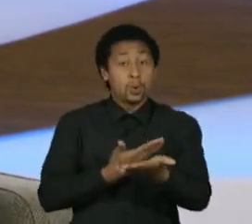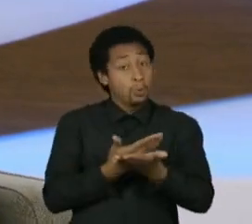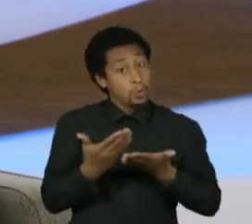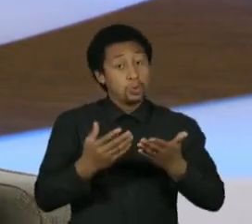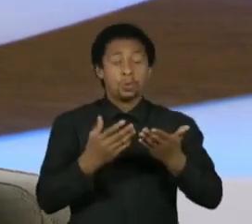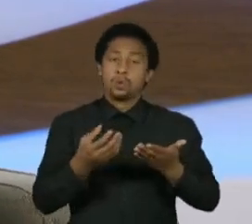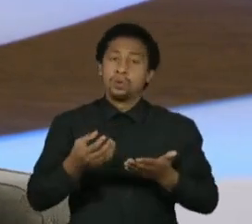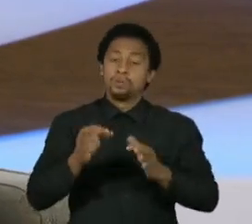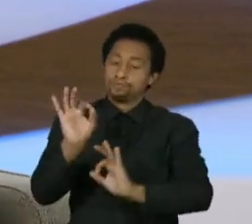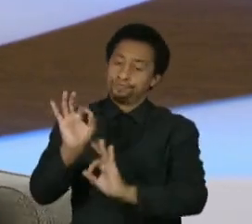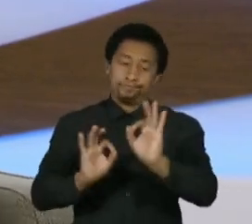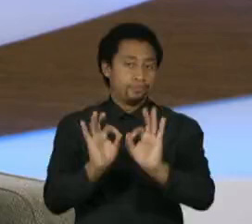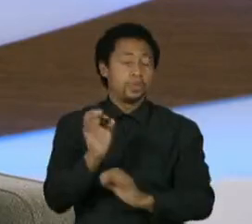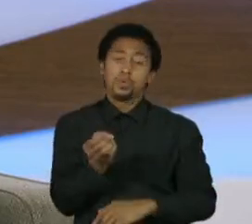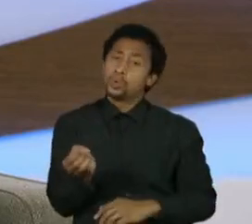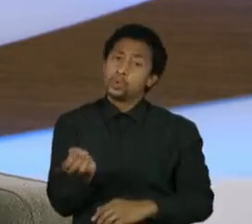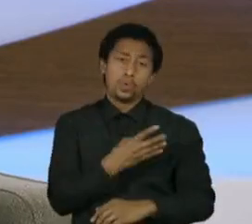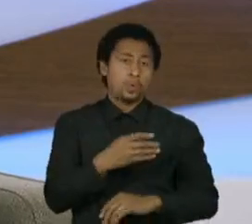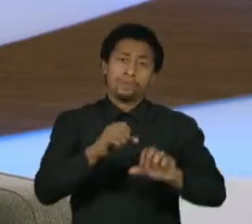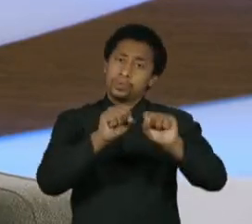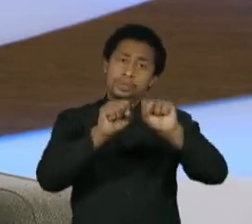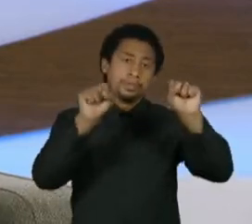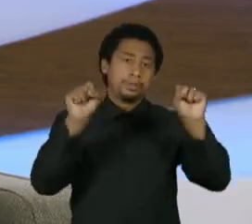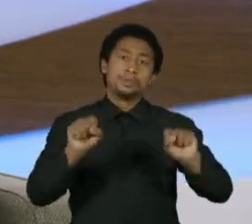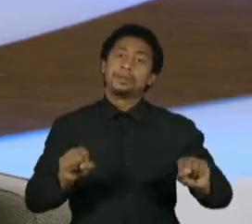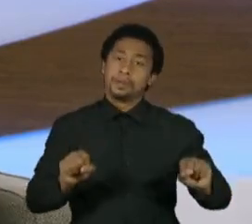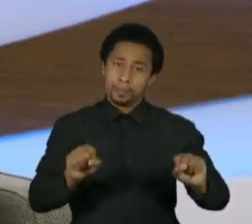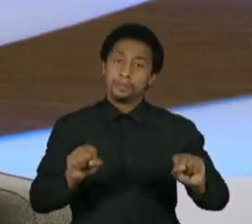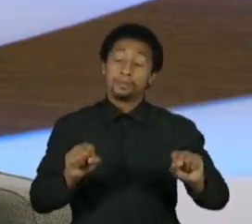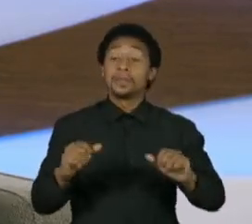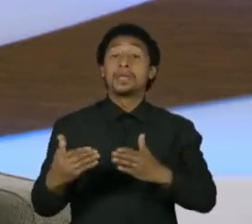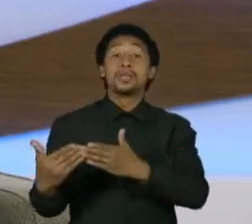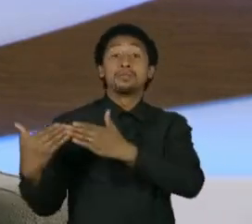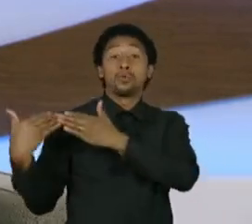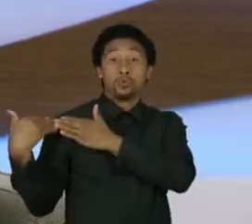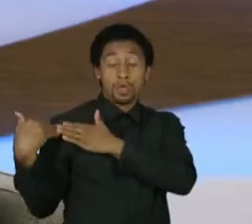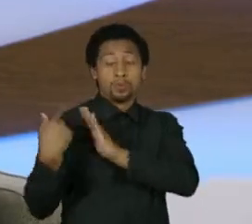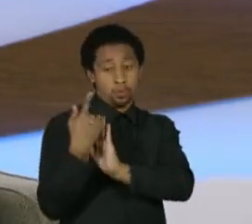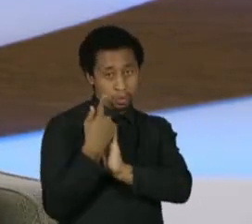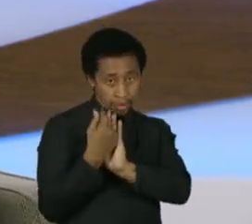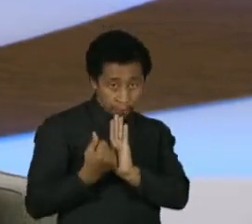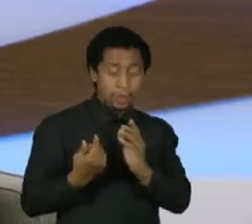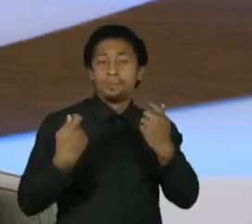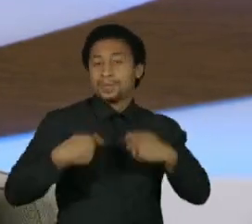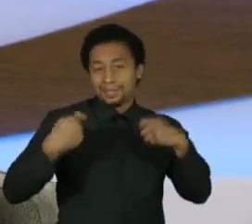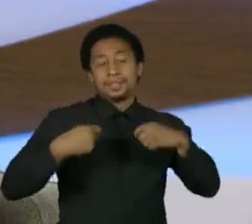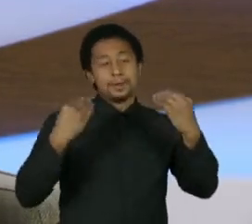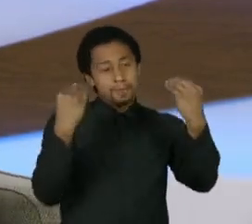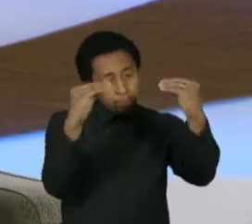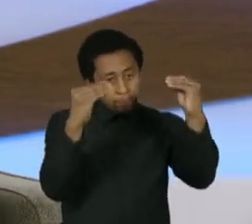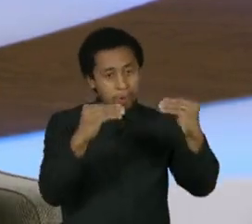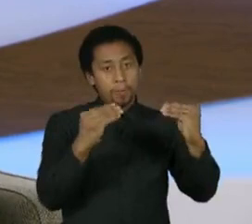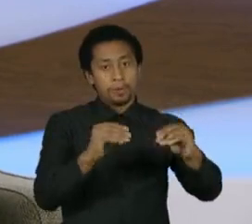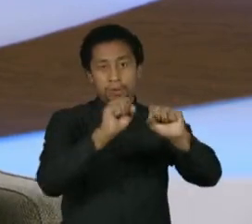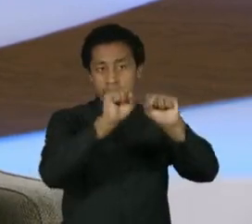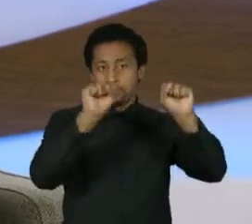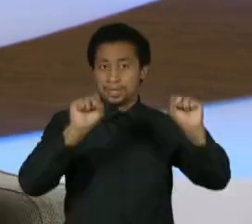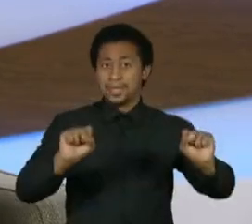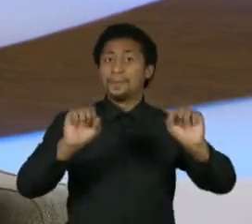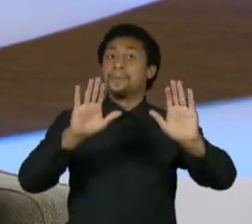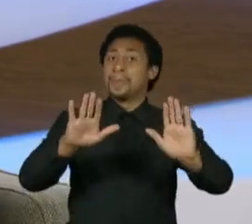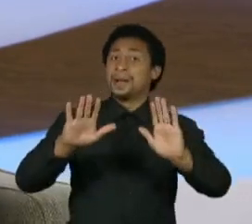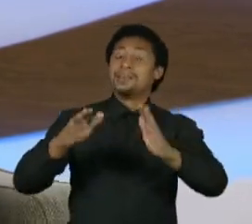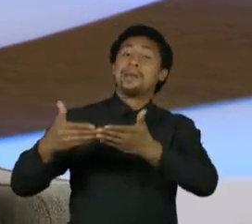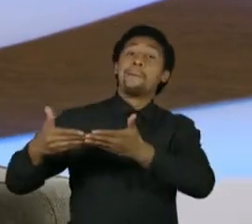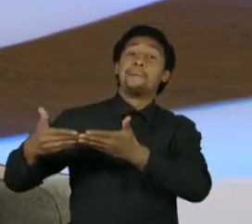que indica esse antecedente em relação ao relator, mas uma coisa é certa, o passado, em relação às emendas de